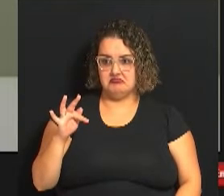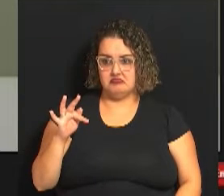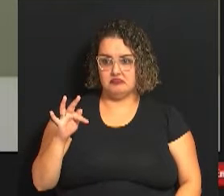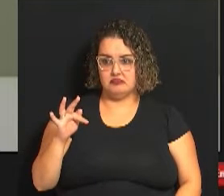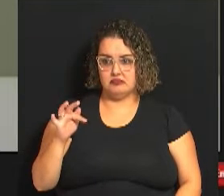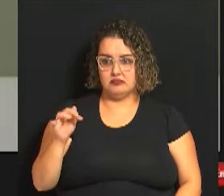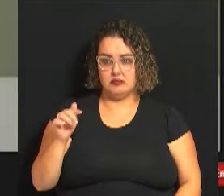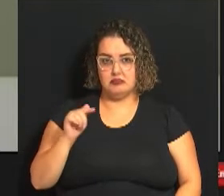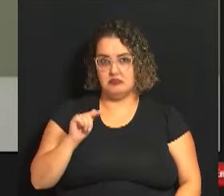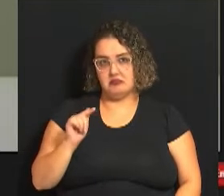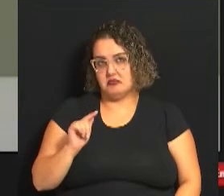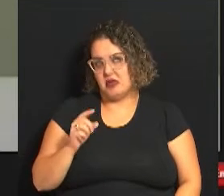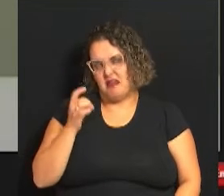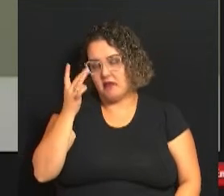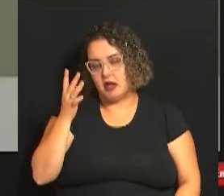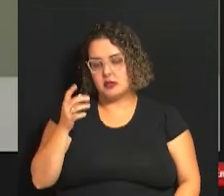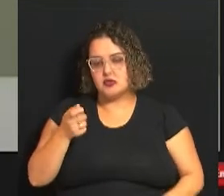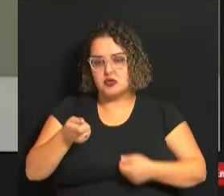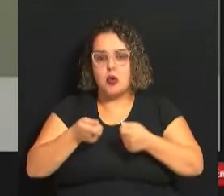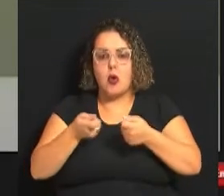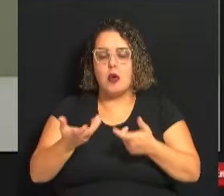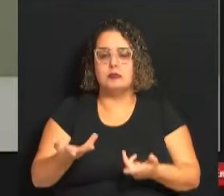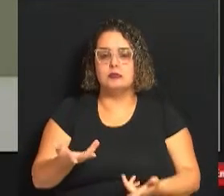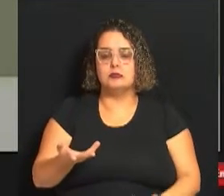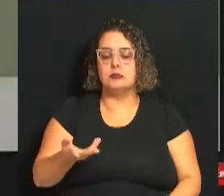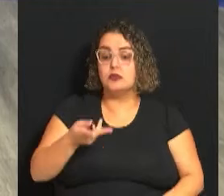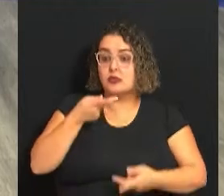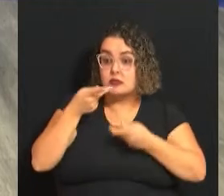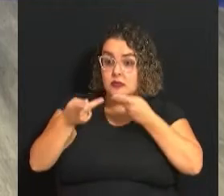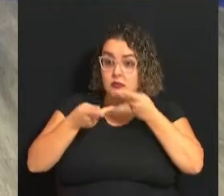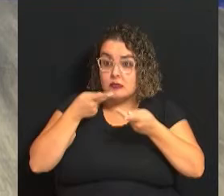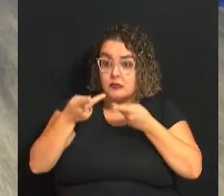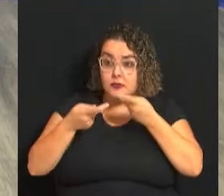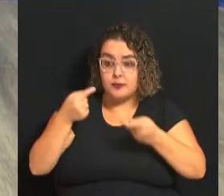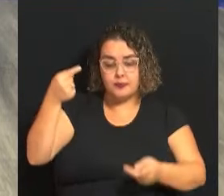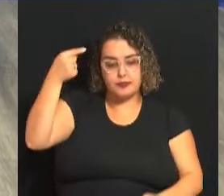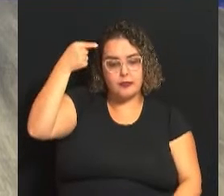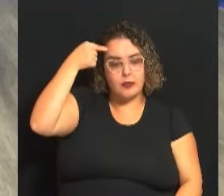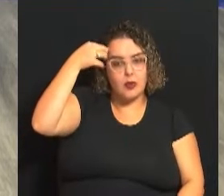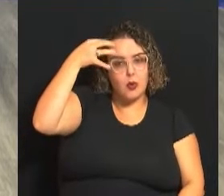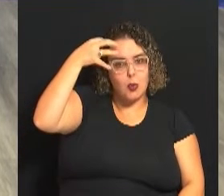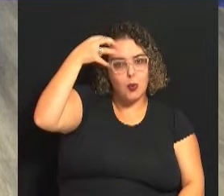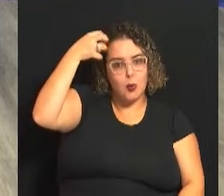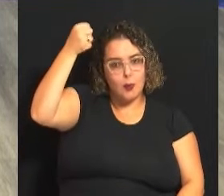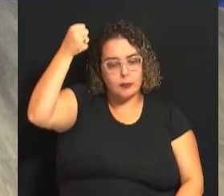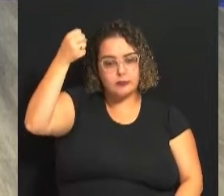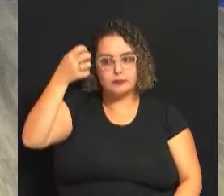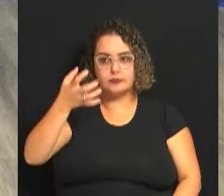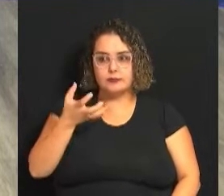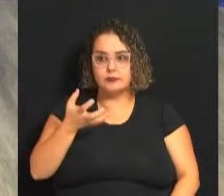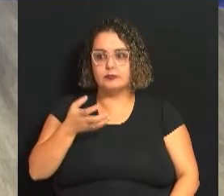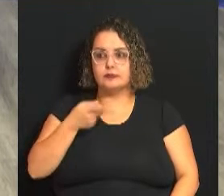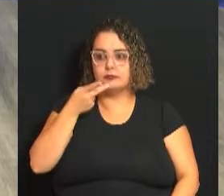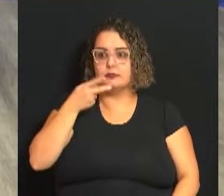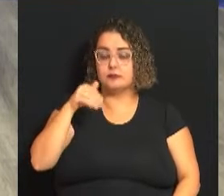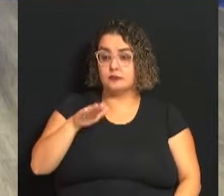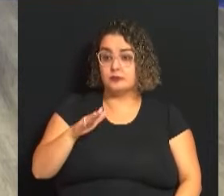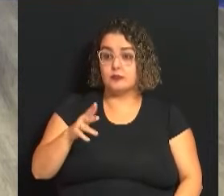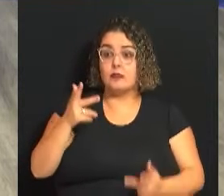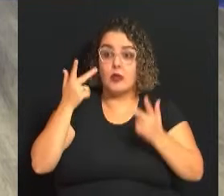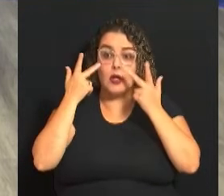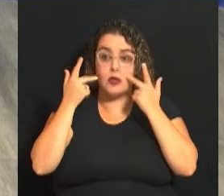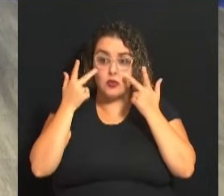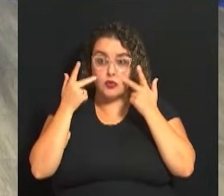controlar. O senhor até chegou a comentar um pouquinho sobre essa remoção do tumor, eu queria detalhar. Normalmente, ele é